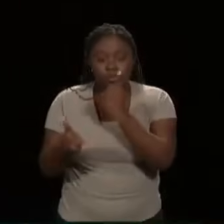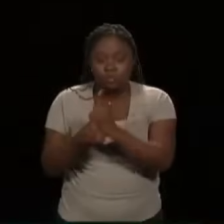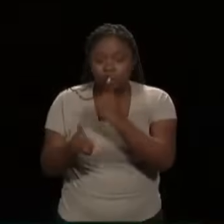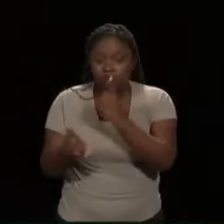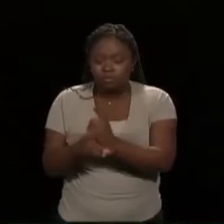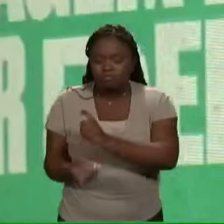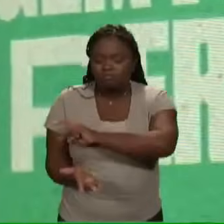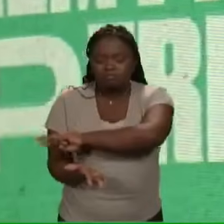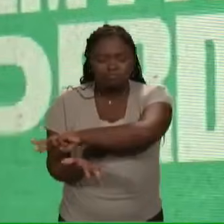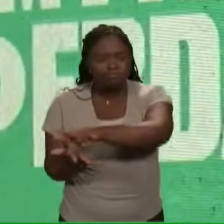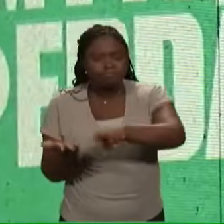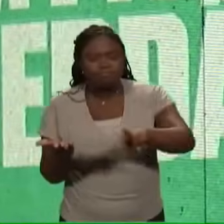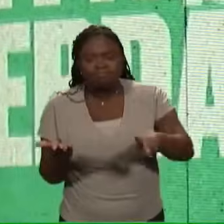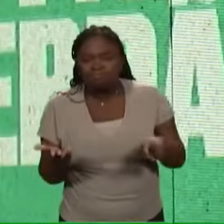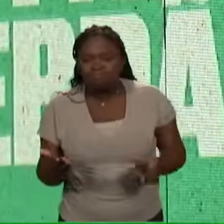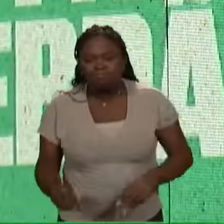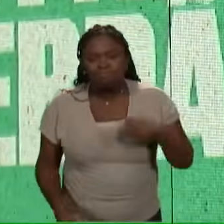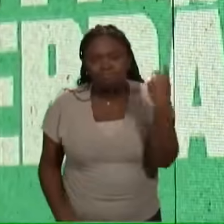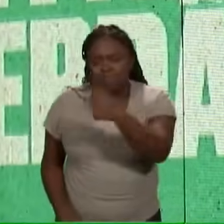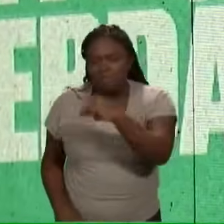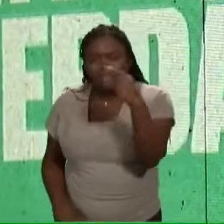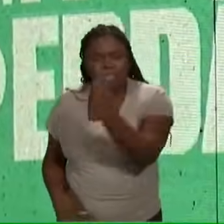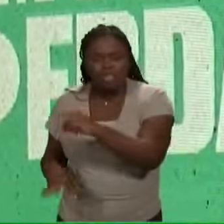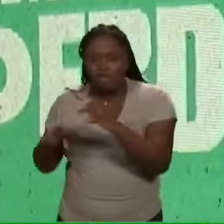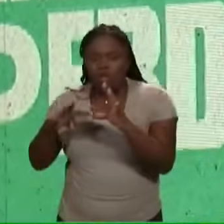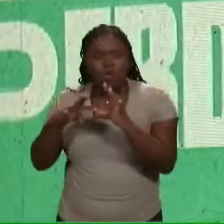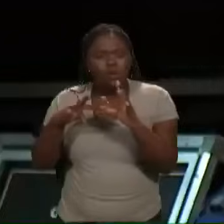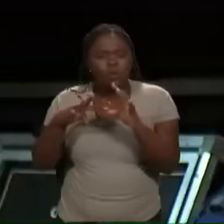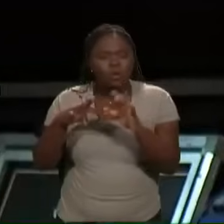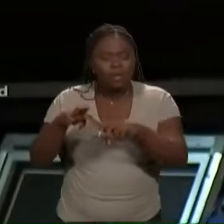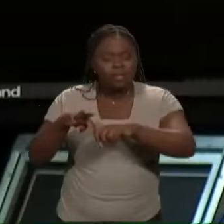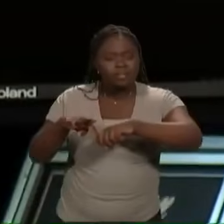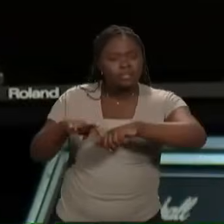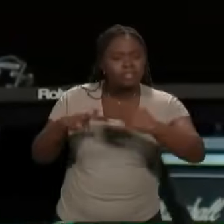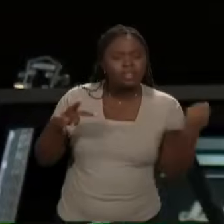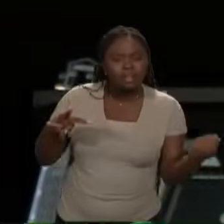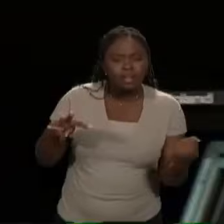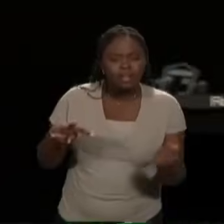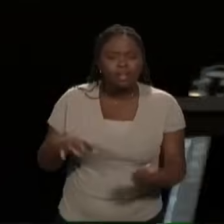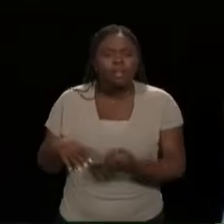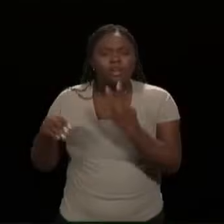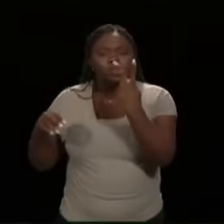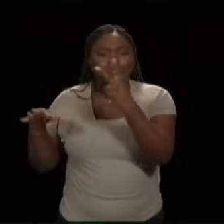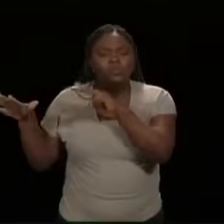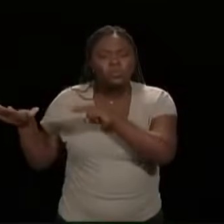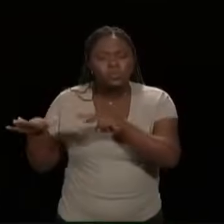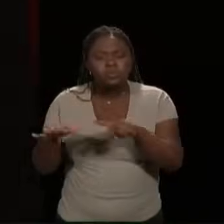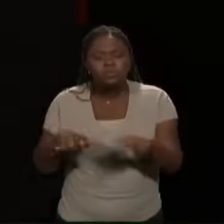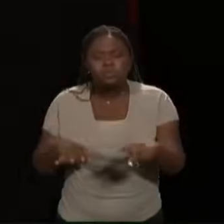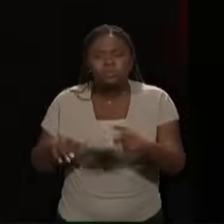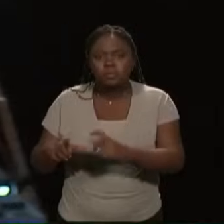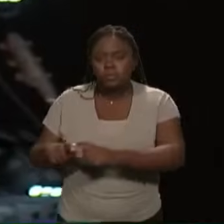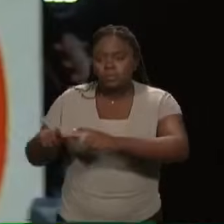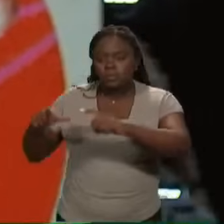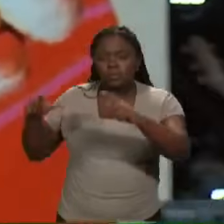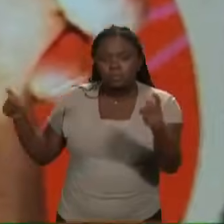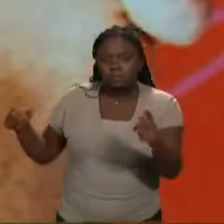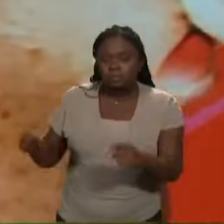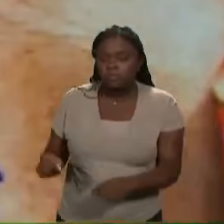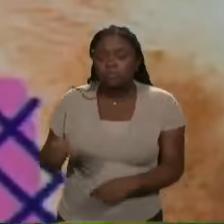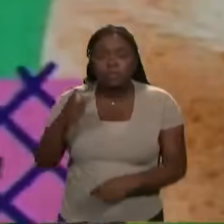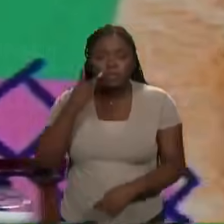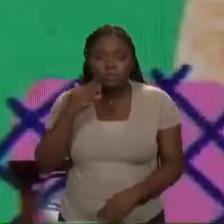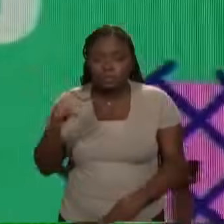diversas vezes, torturado, unha arrancada. Já nas primeiras duas semanas o pai não aguentou as torturas, que era um vovô, e